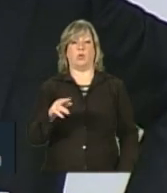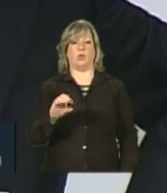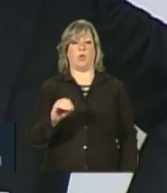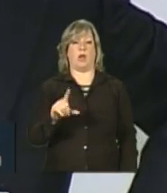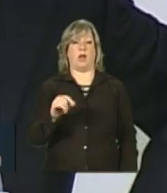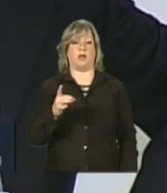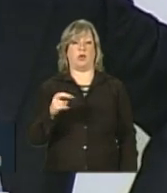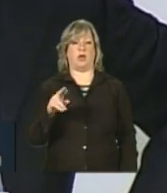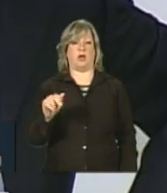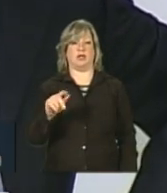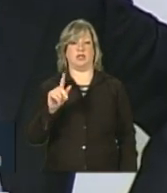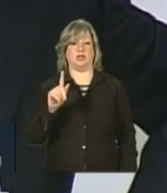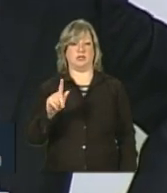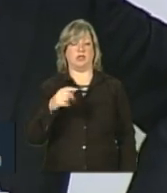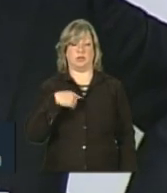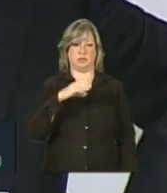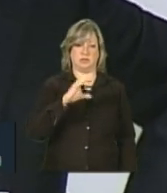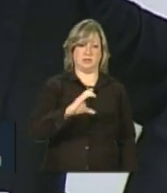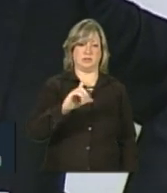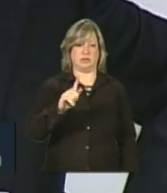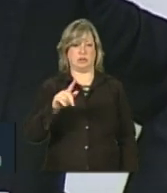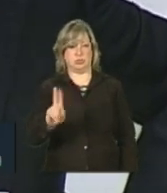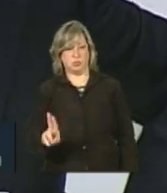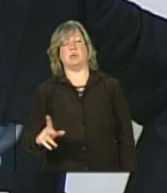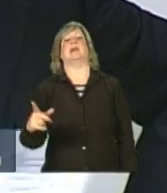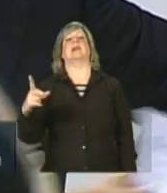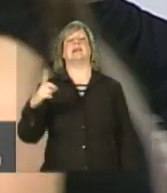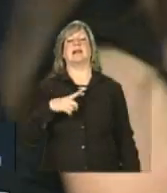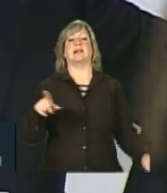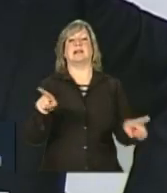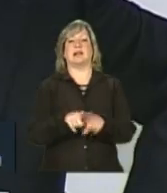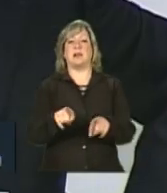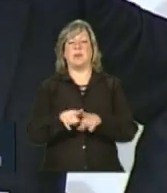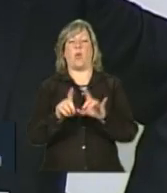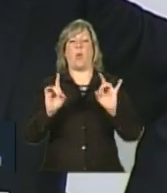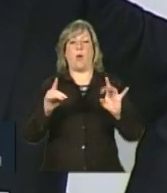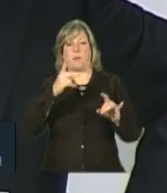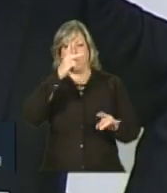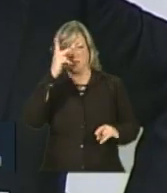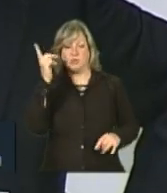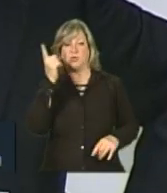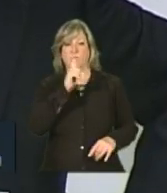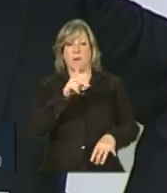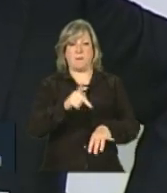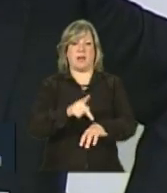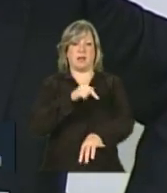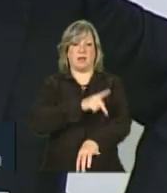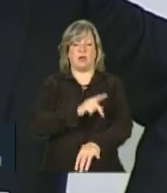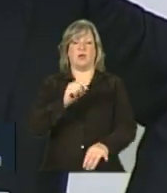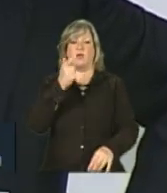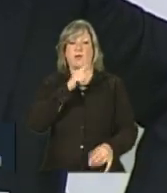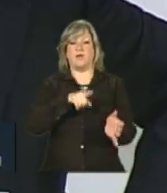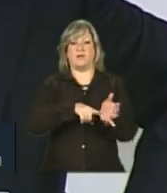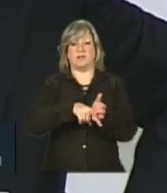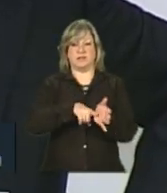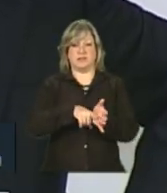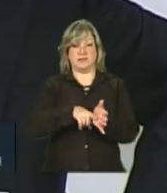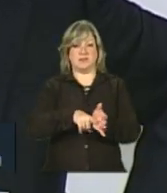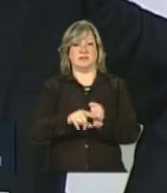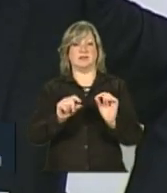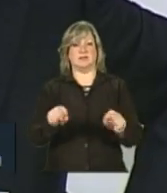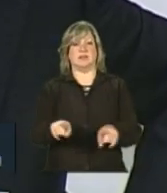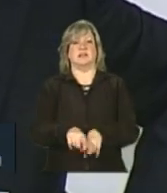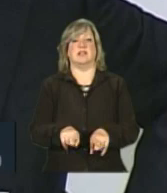União têm registrado os avanços na qualificação de pessoas, no projeto pedagógico, na fiscalização do programa,